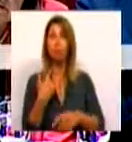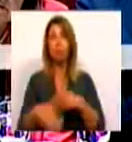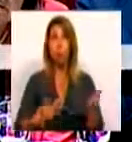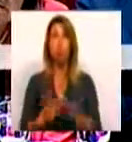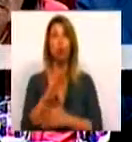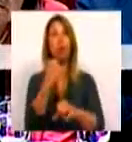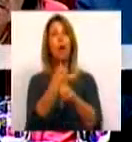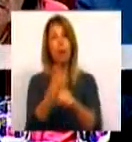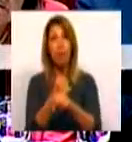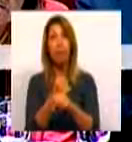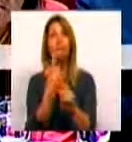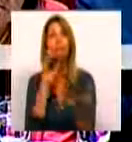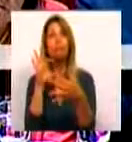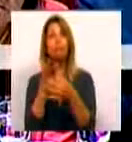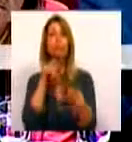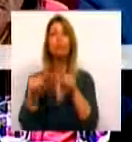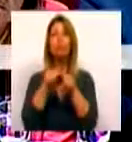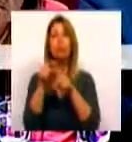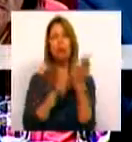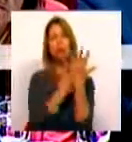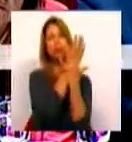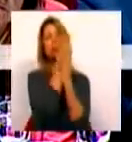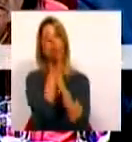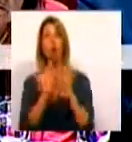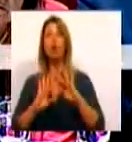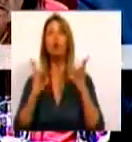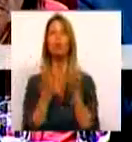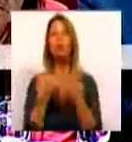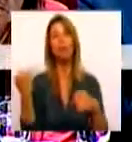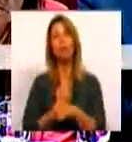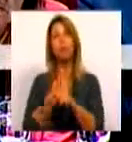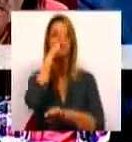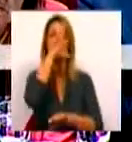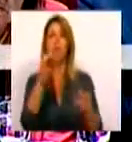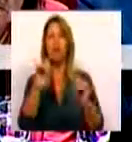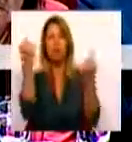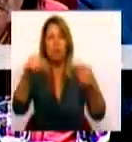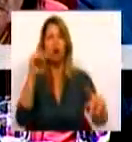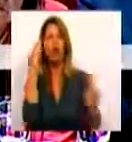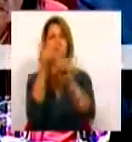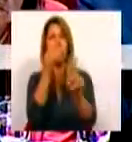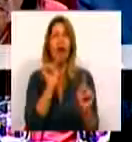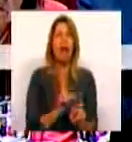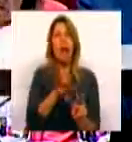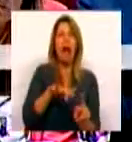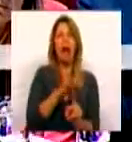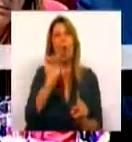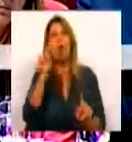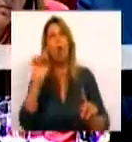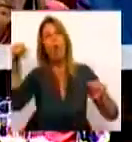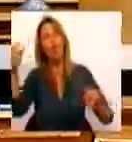uma política transversal ao conjunto da ação governativa e não exclusivamente centrado neste ou naquele domínio. Muito obrigado, Sr. Deputado.